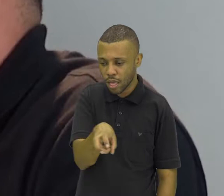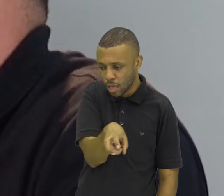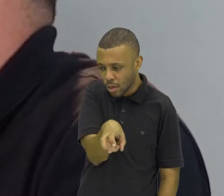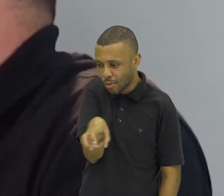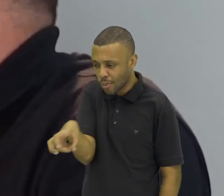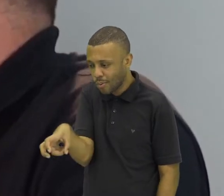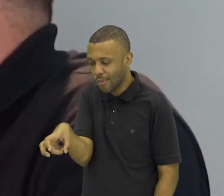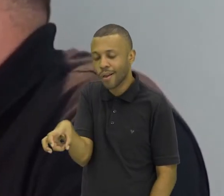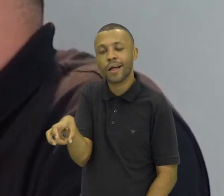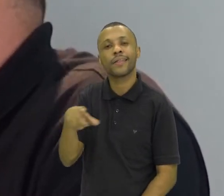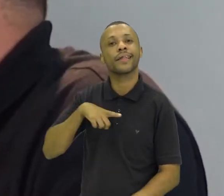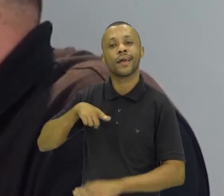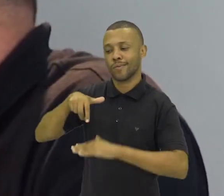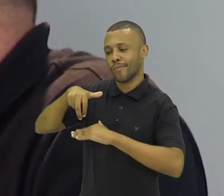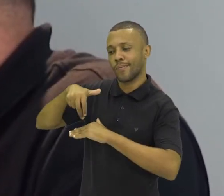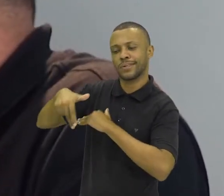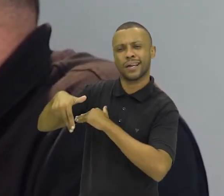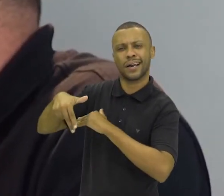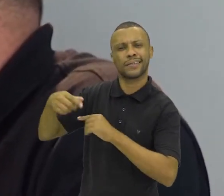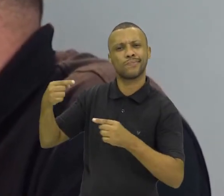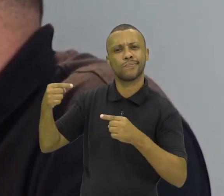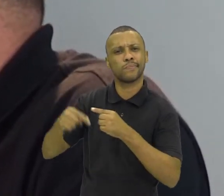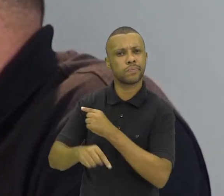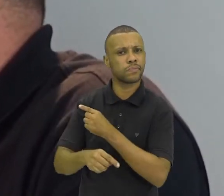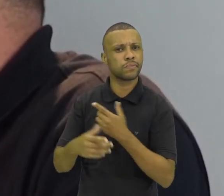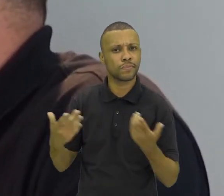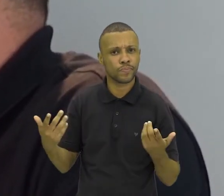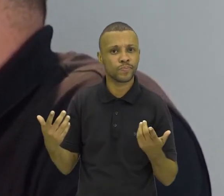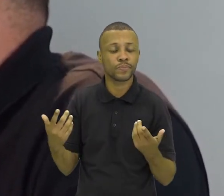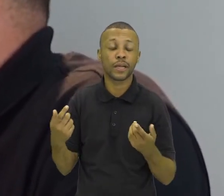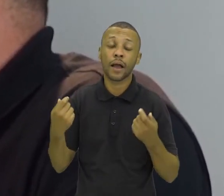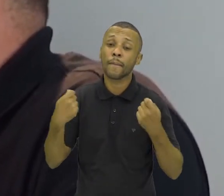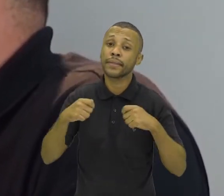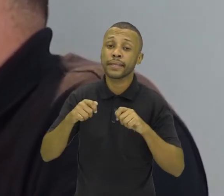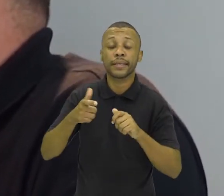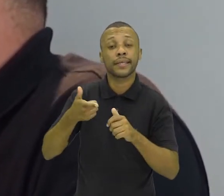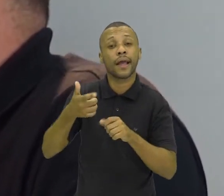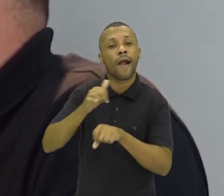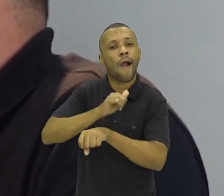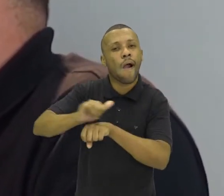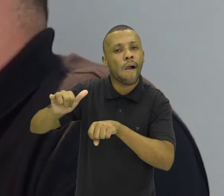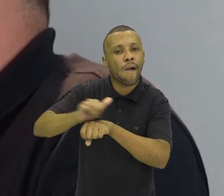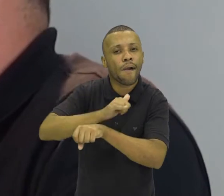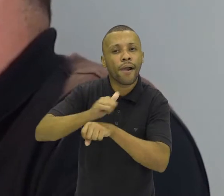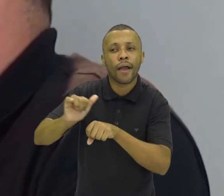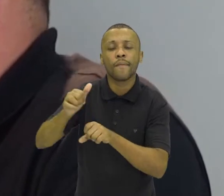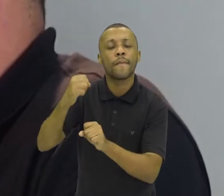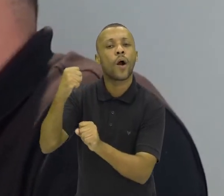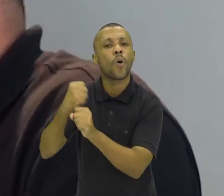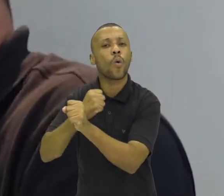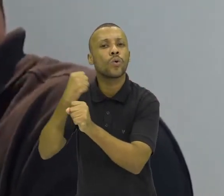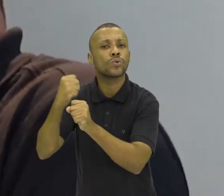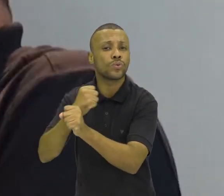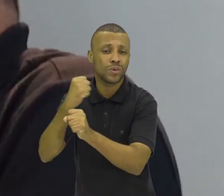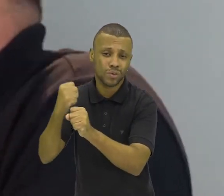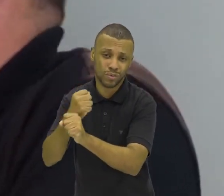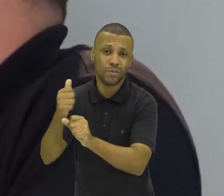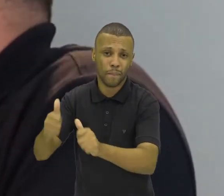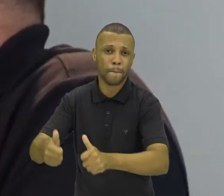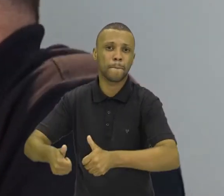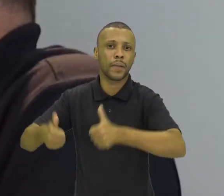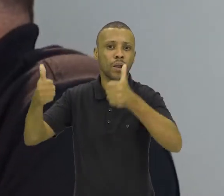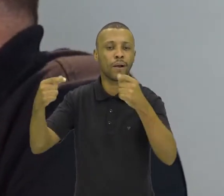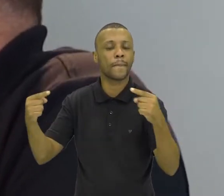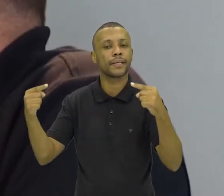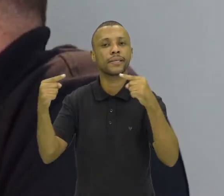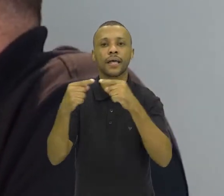escada. Assim, poderia ser rampa para os dois lados. Acabou de ser construído, né? Assim, as pessoas, eu juro que eu queria entender, mas